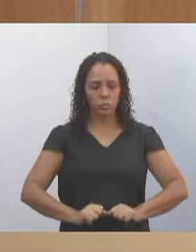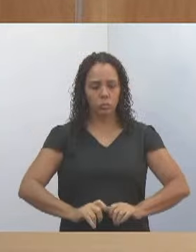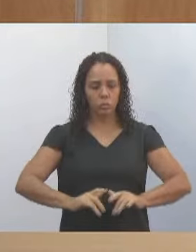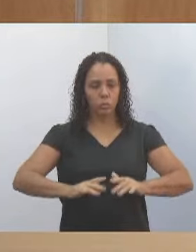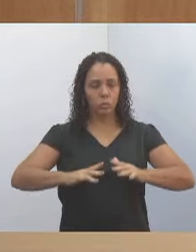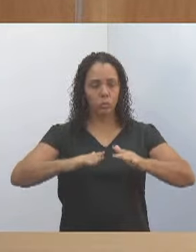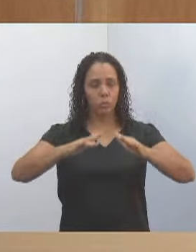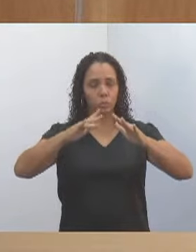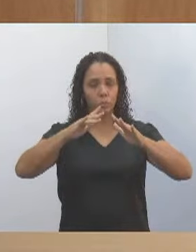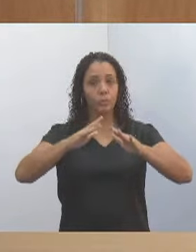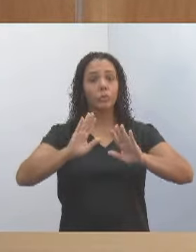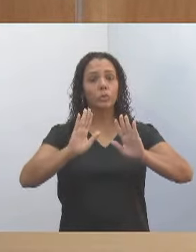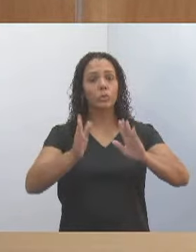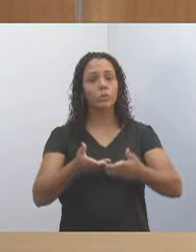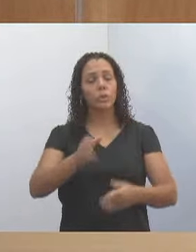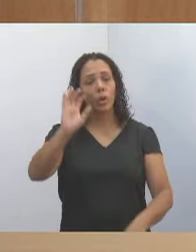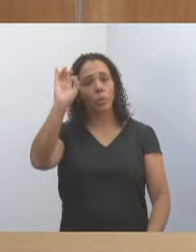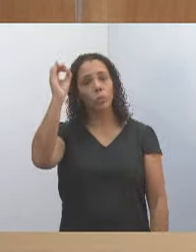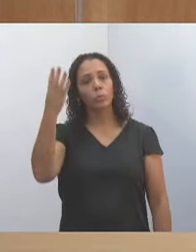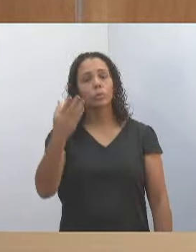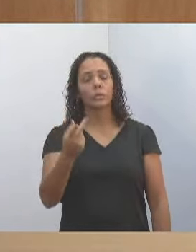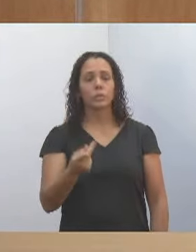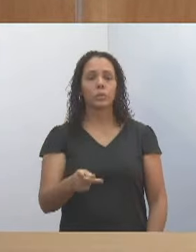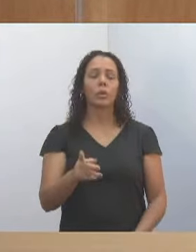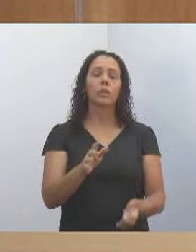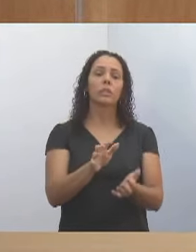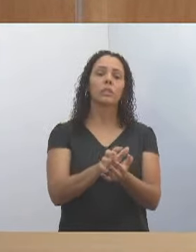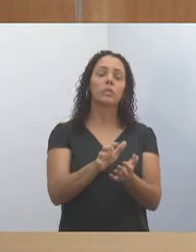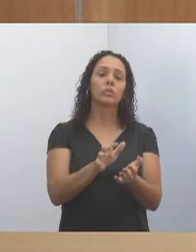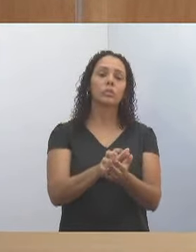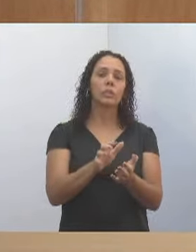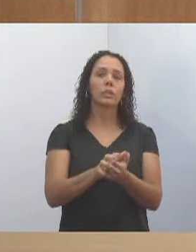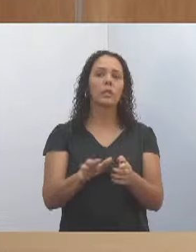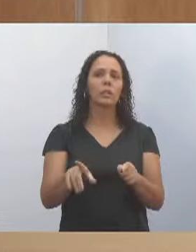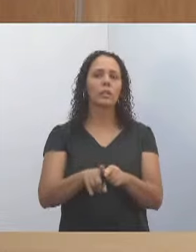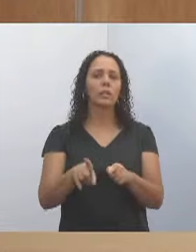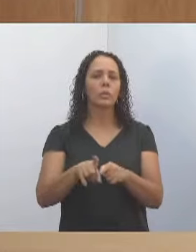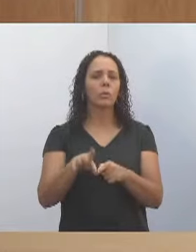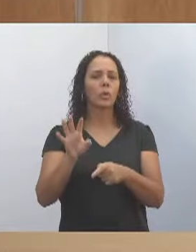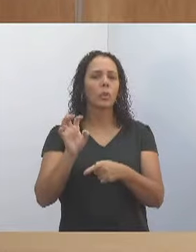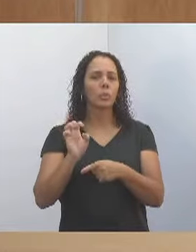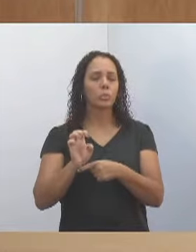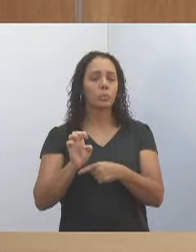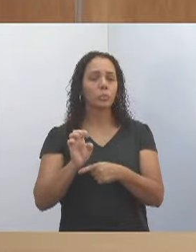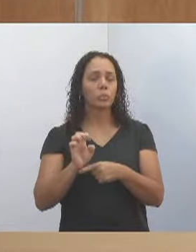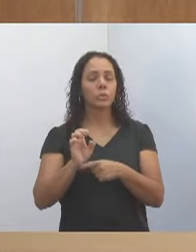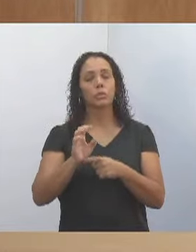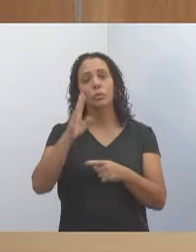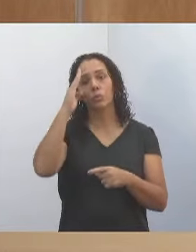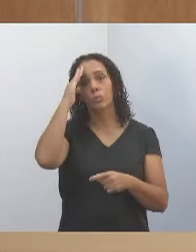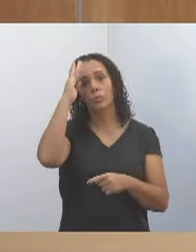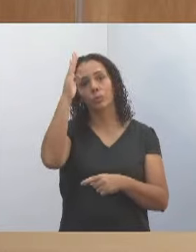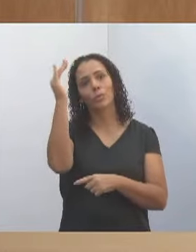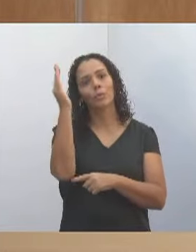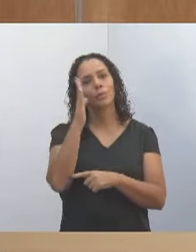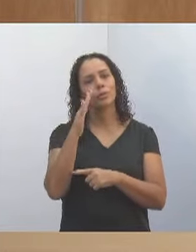Jacareí, exemplos no nosso estado e principalmente no